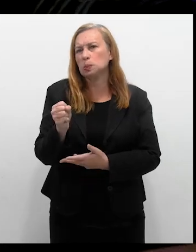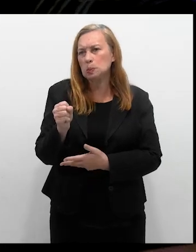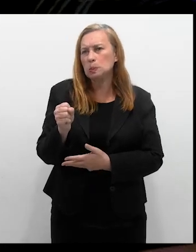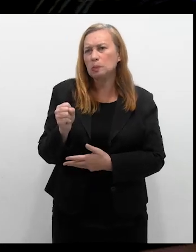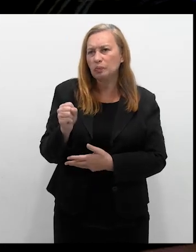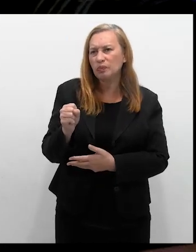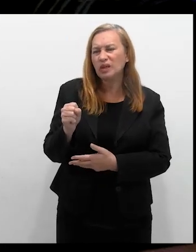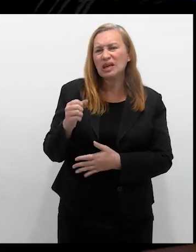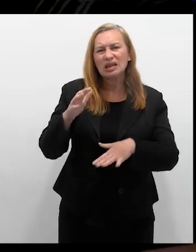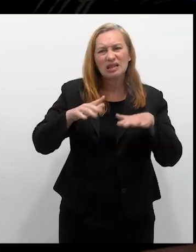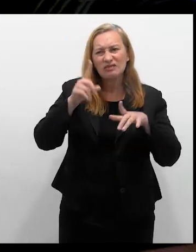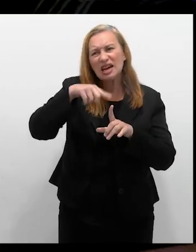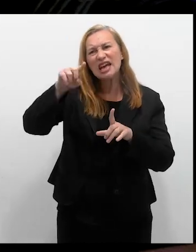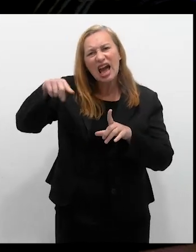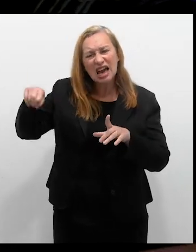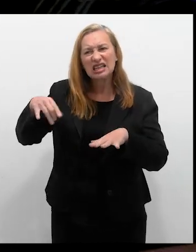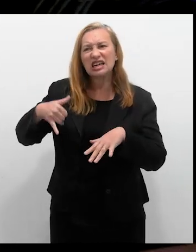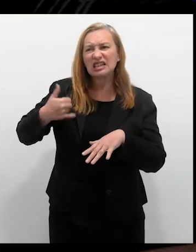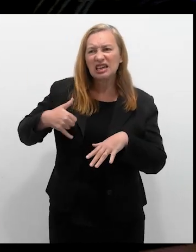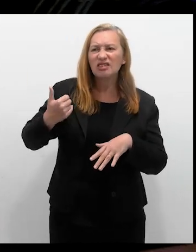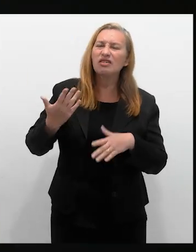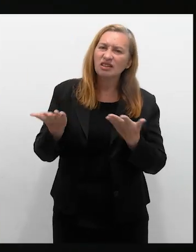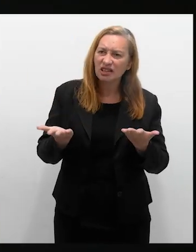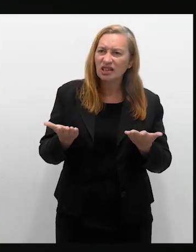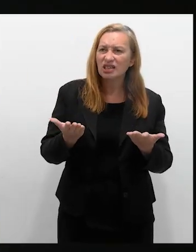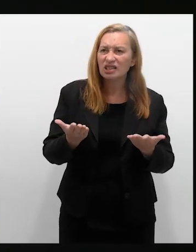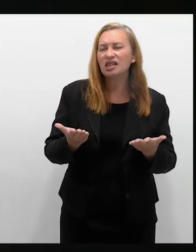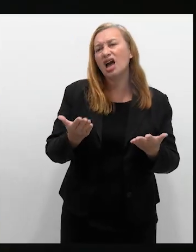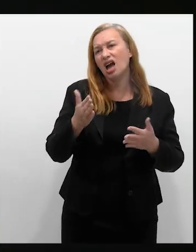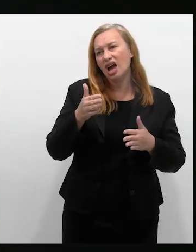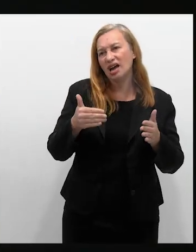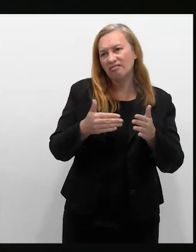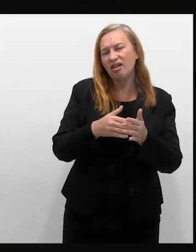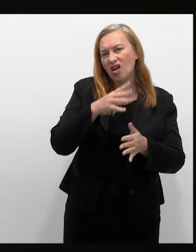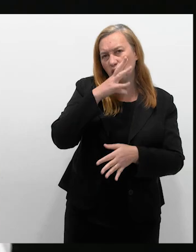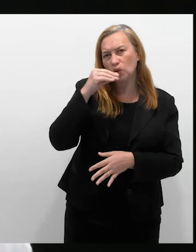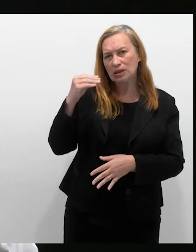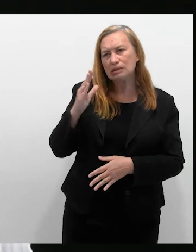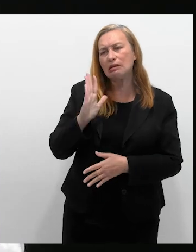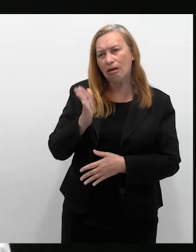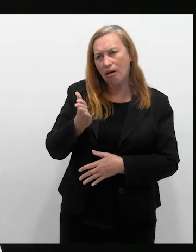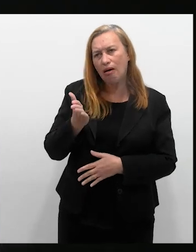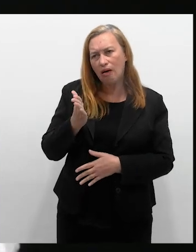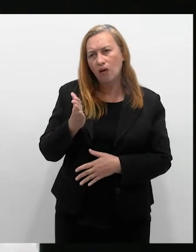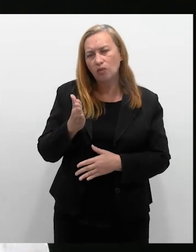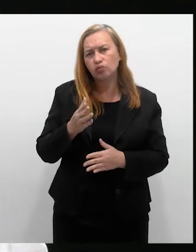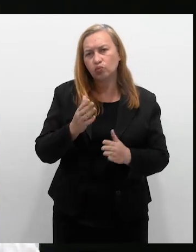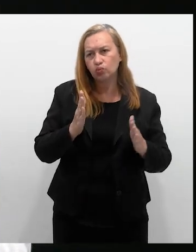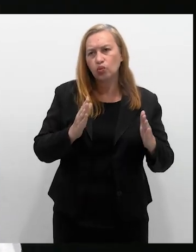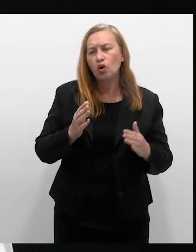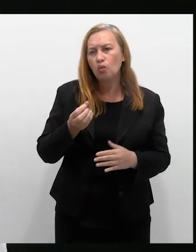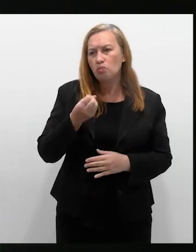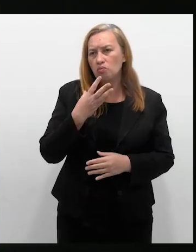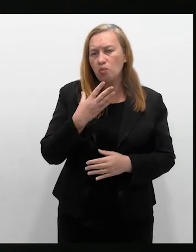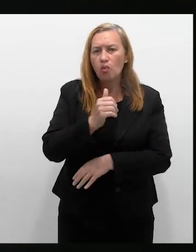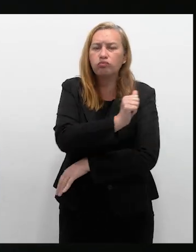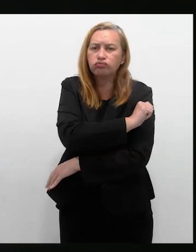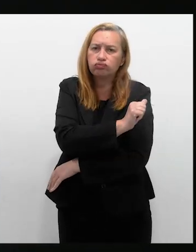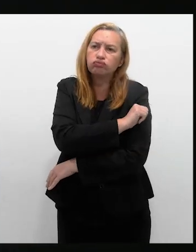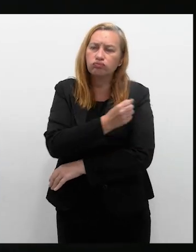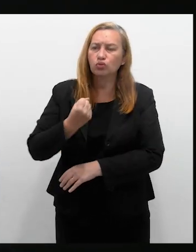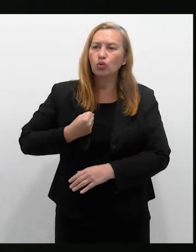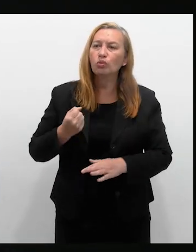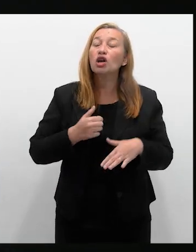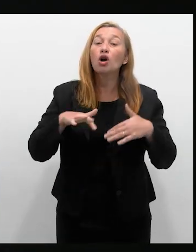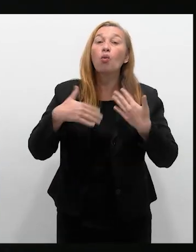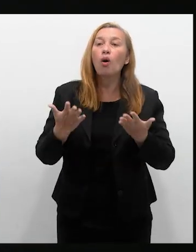Então, são idades muito variadas. Vai praticamente da infância à adolescência, Fundamental, né? Pega uma gama boa de estudantes,